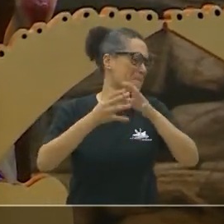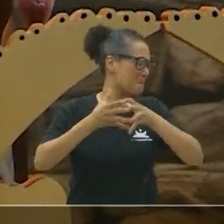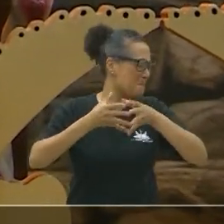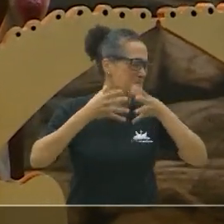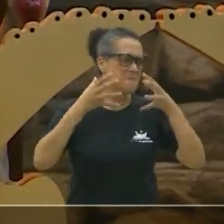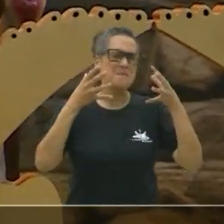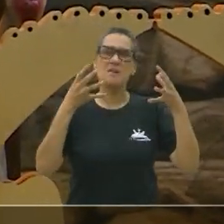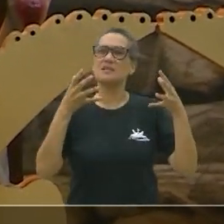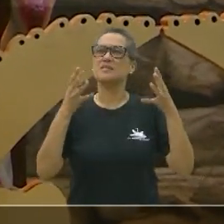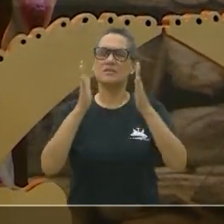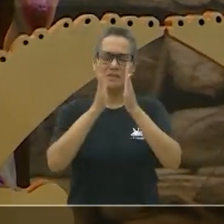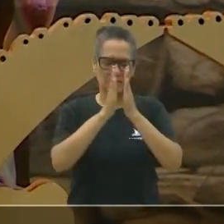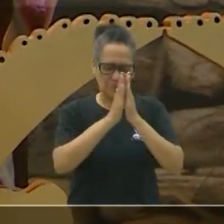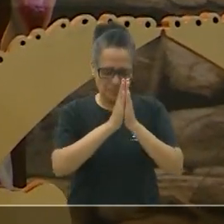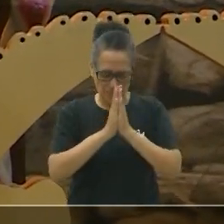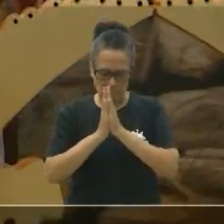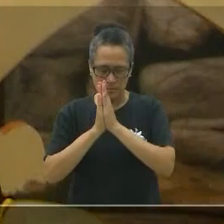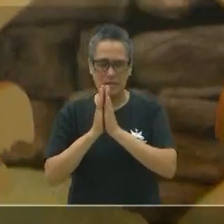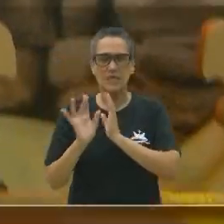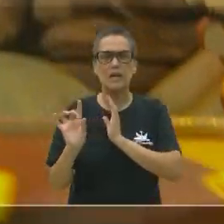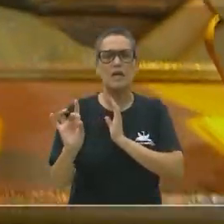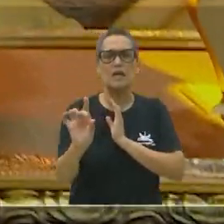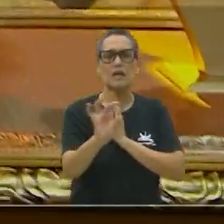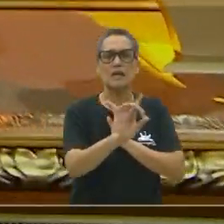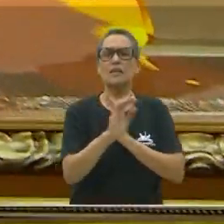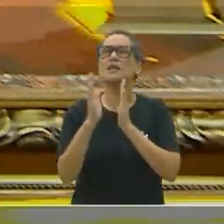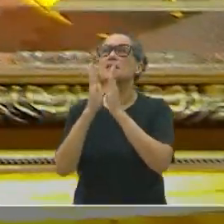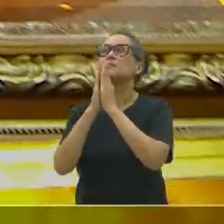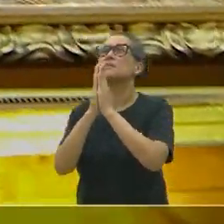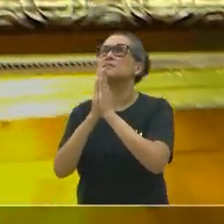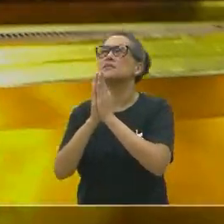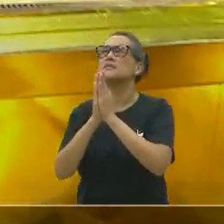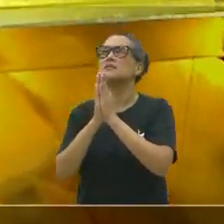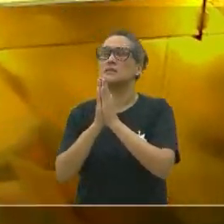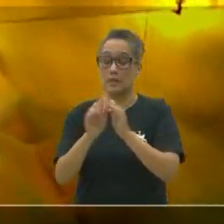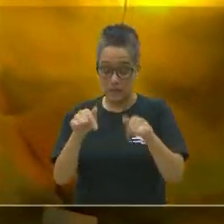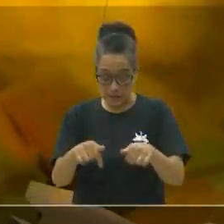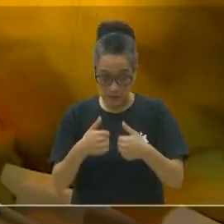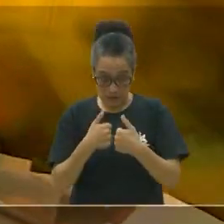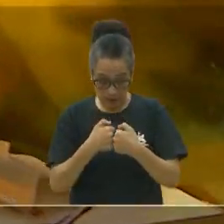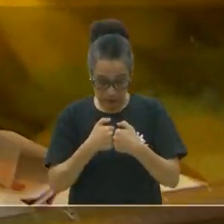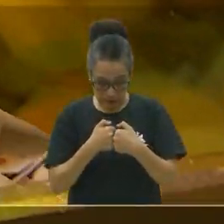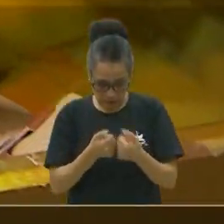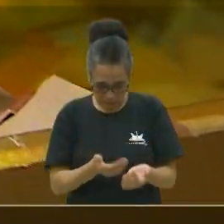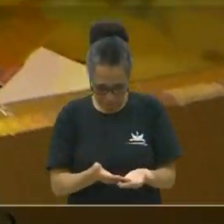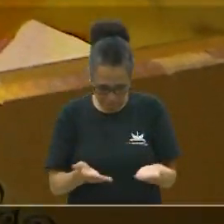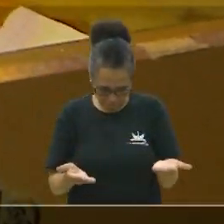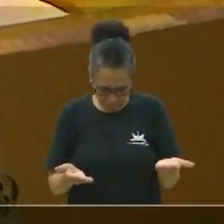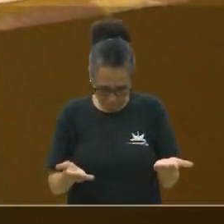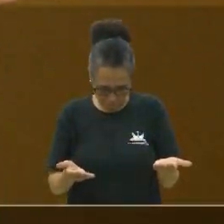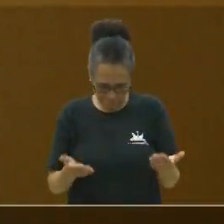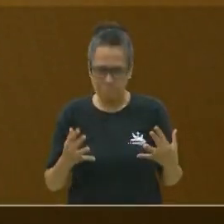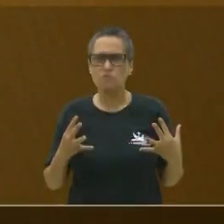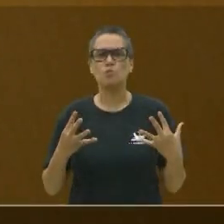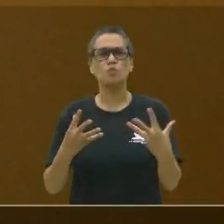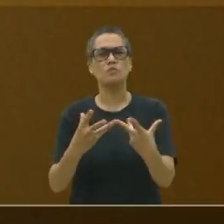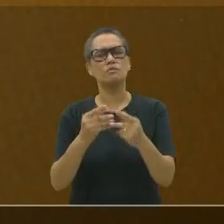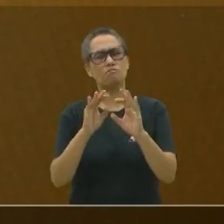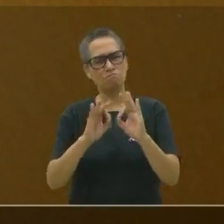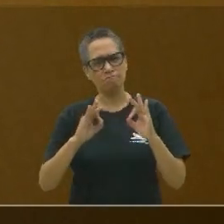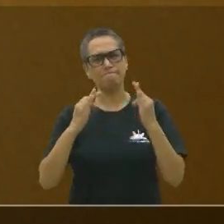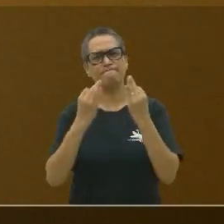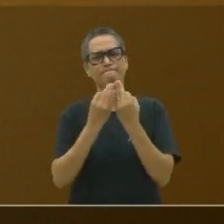Amém. Eu entrego cada súplica que está aqui, Eu entrego toda a nossa família